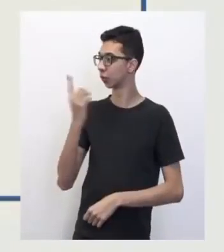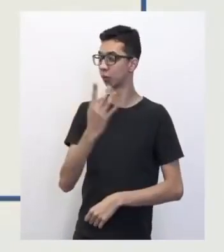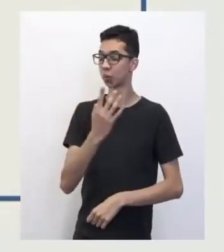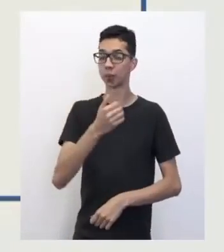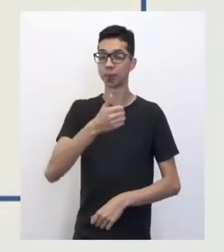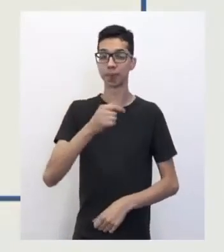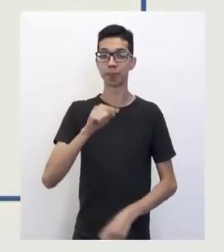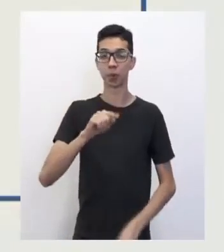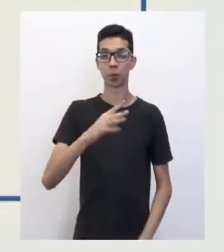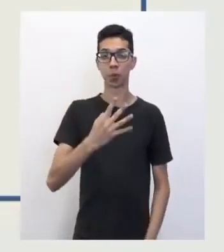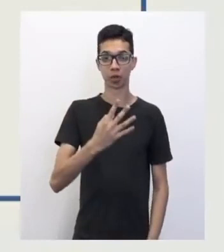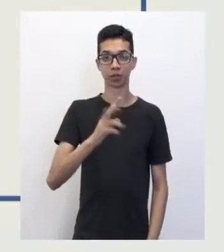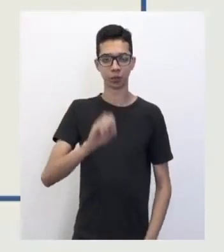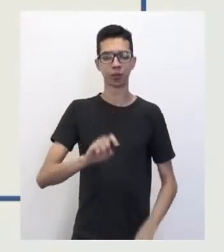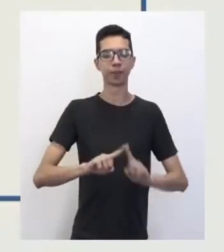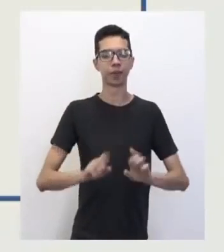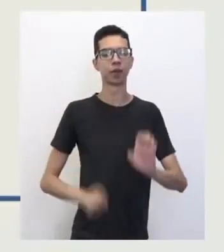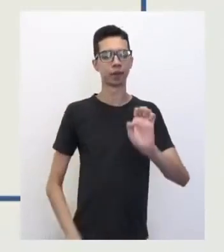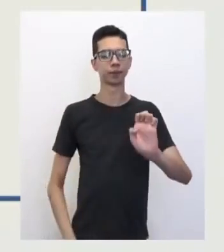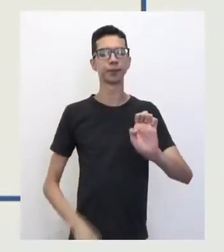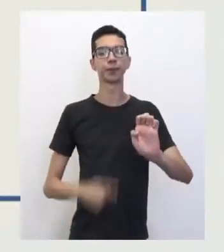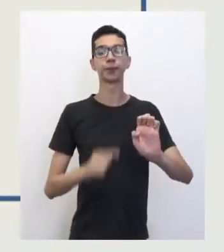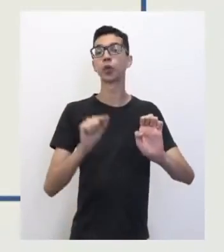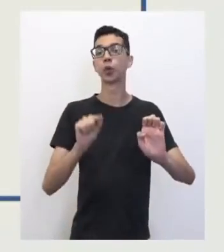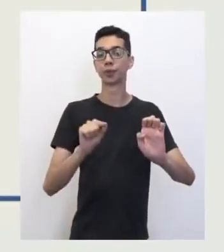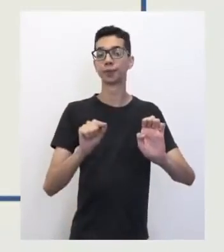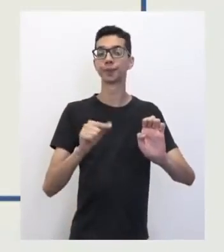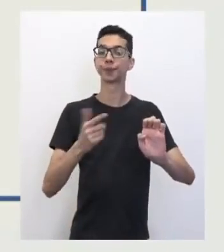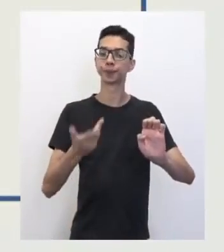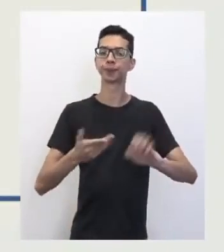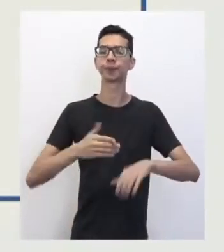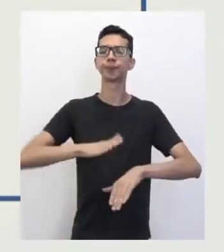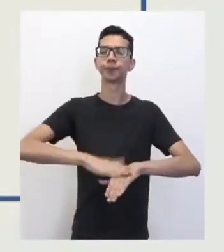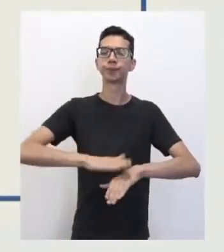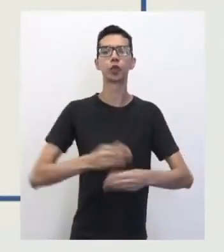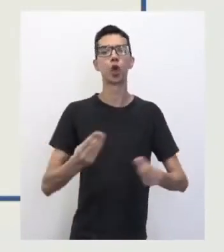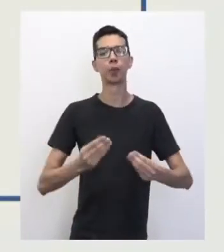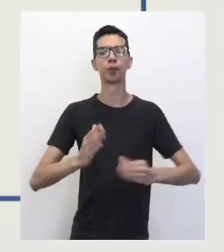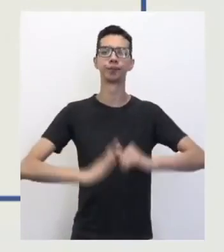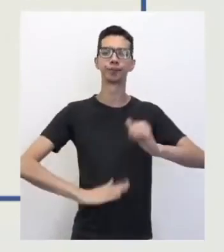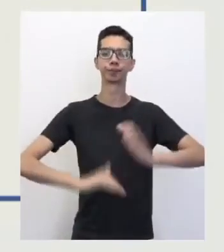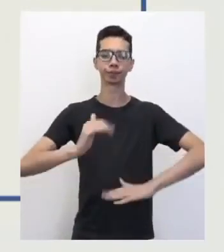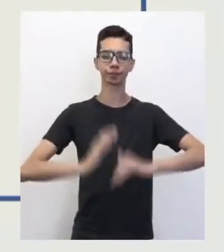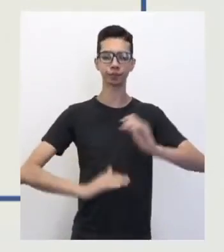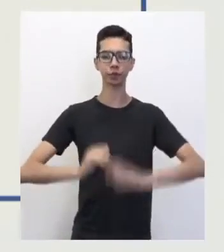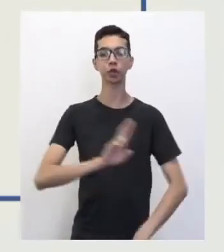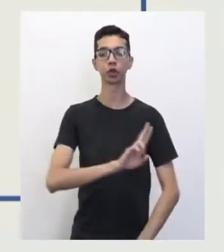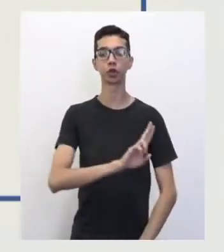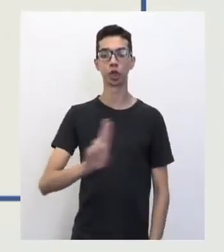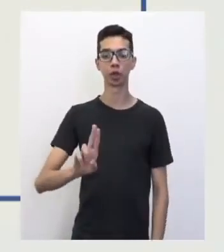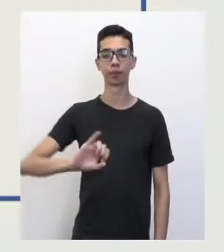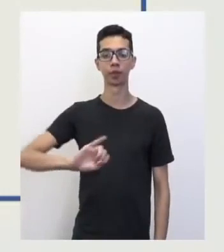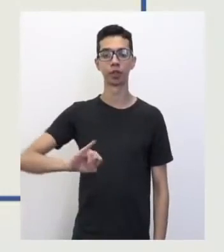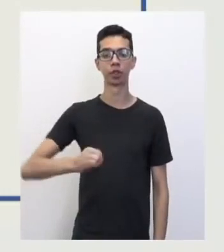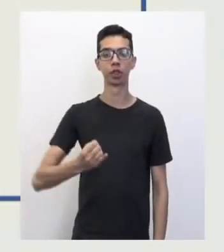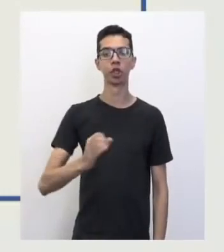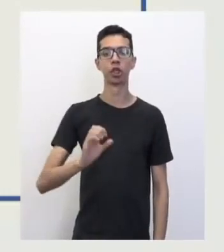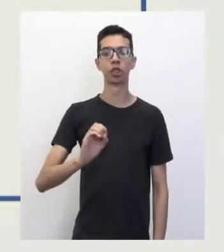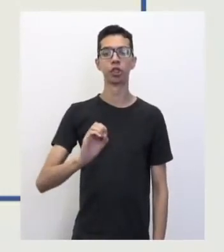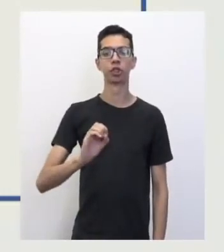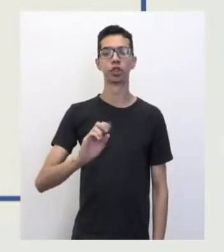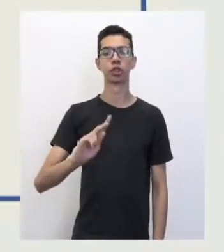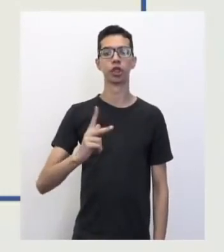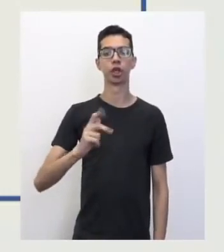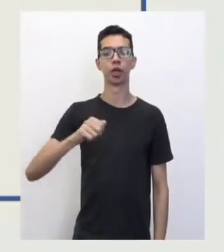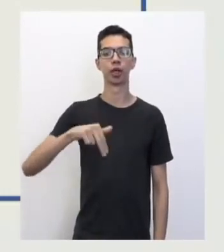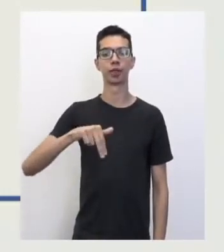foi feito de maneira bastante artesanal por Johannes Gutenberg. Então, eu adiciono